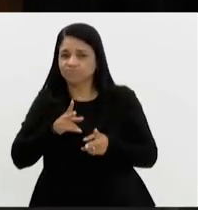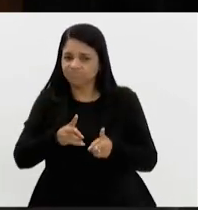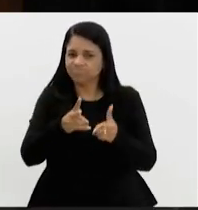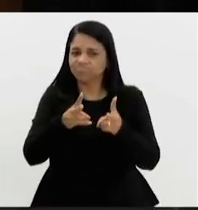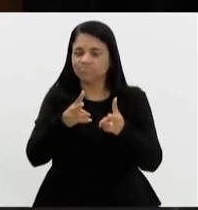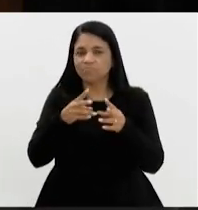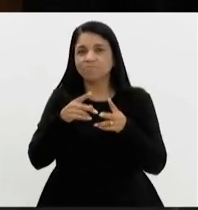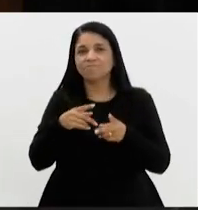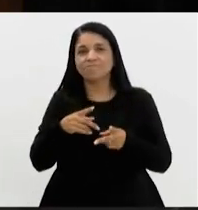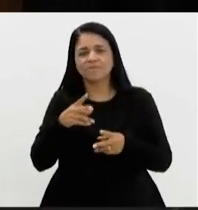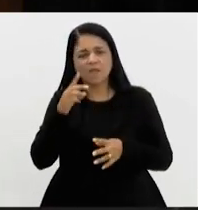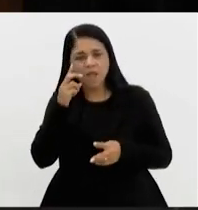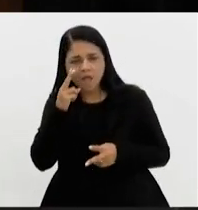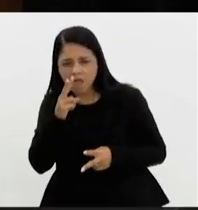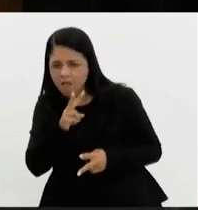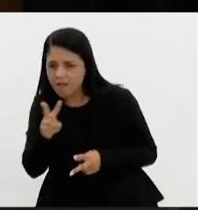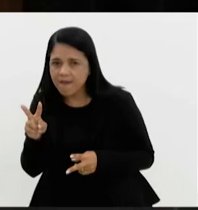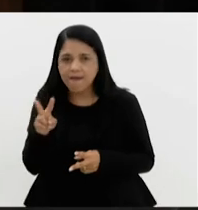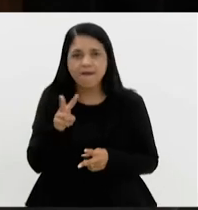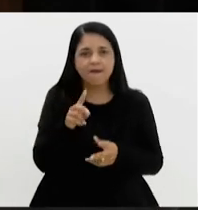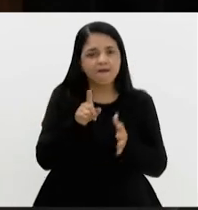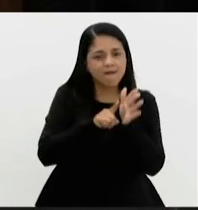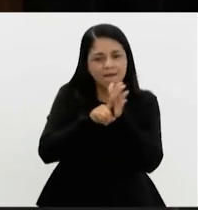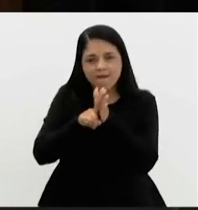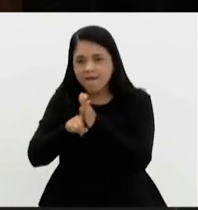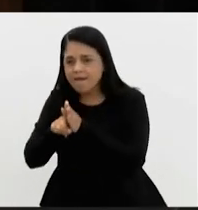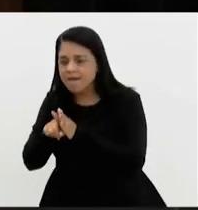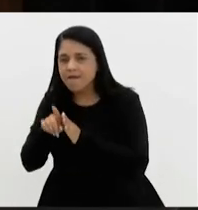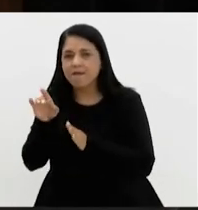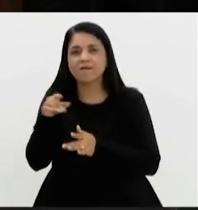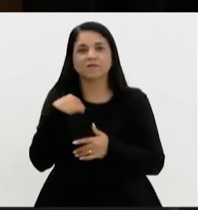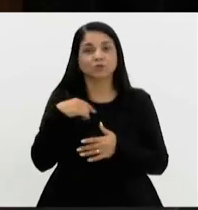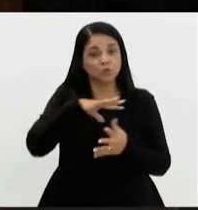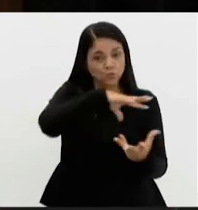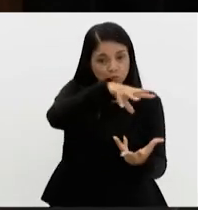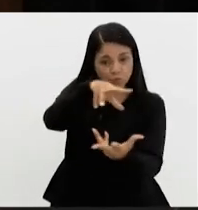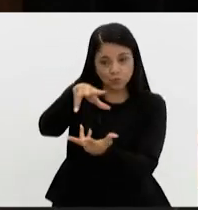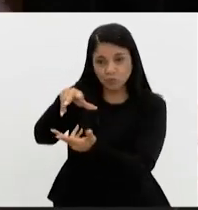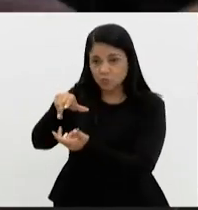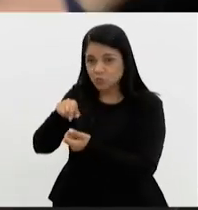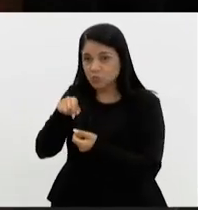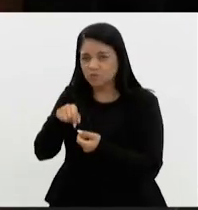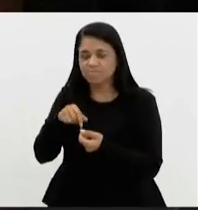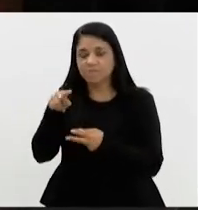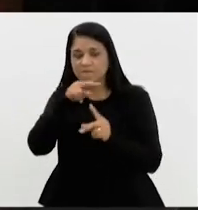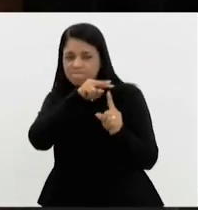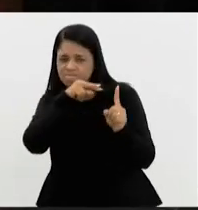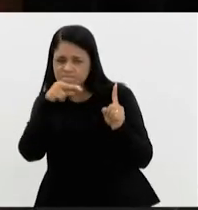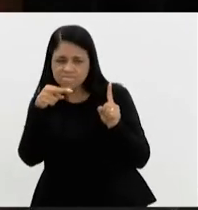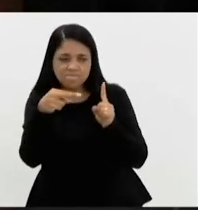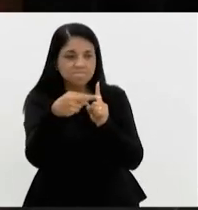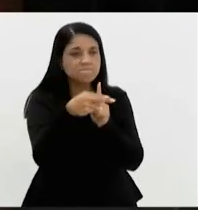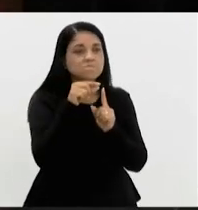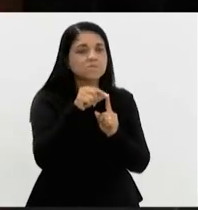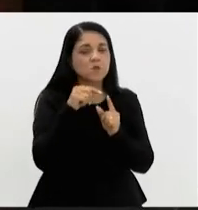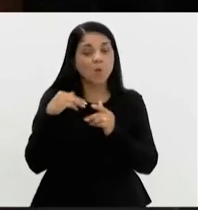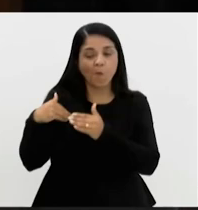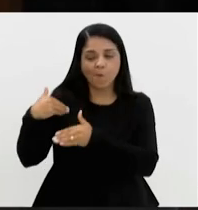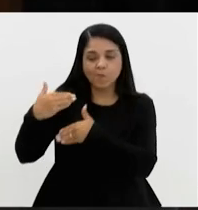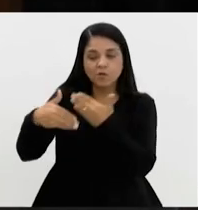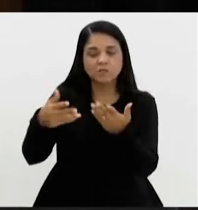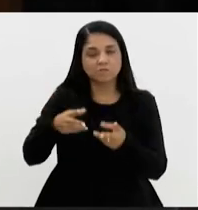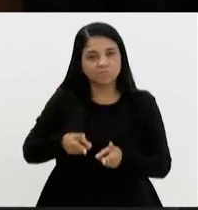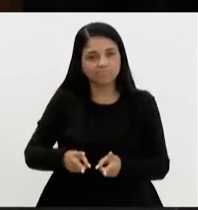atenta ao que ao que vem acontecendo no mundo eh visando né manter o processo